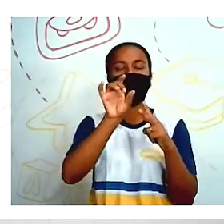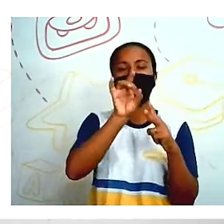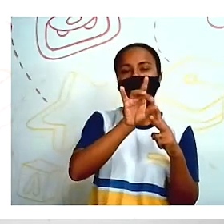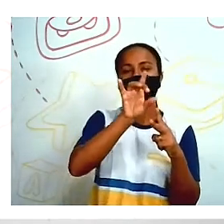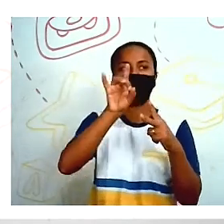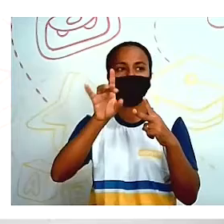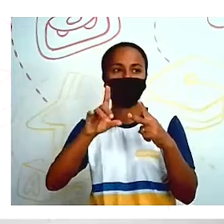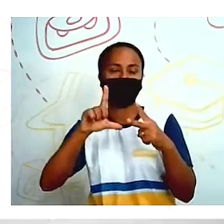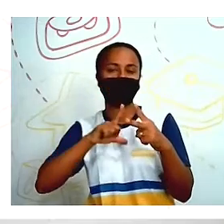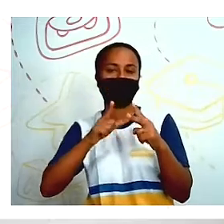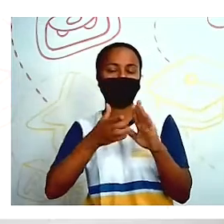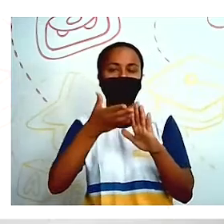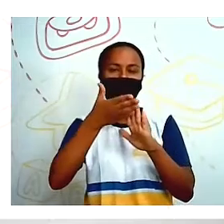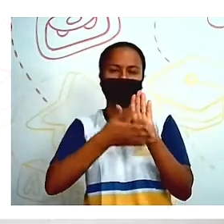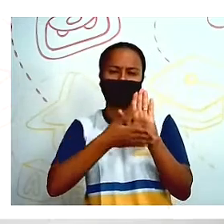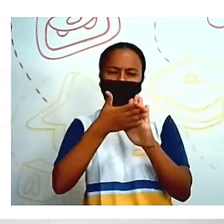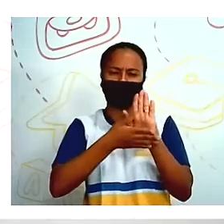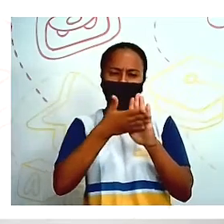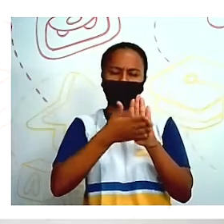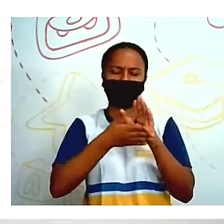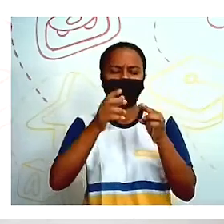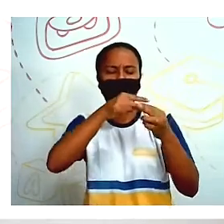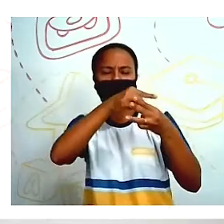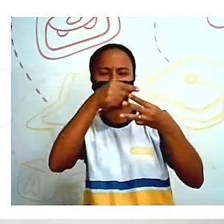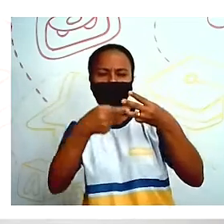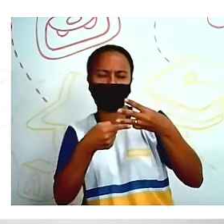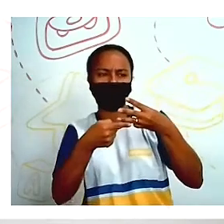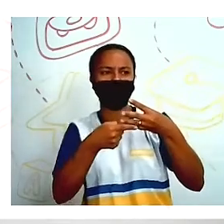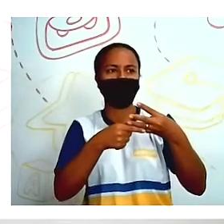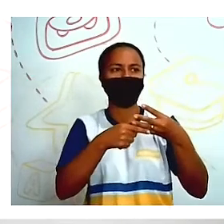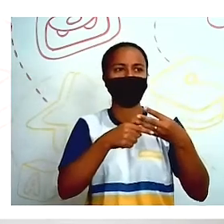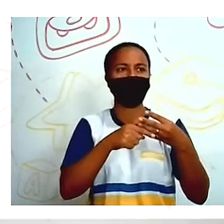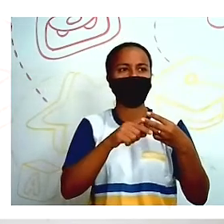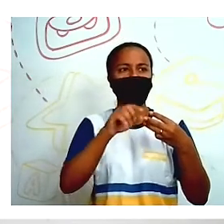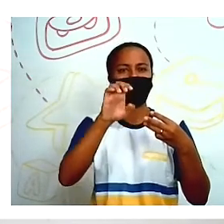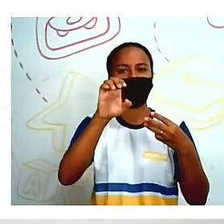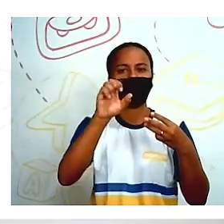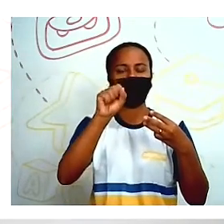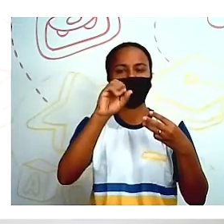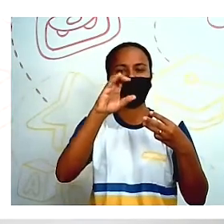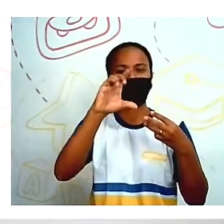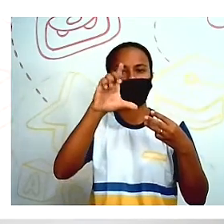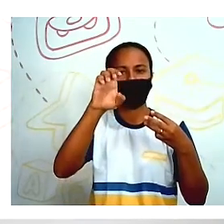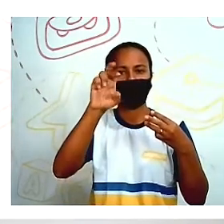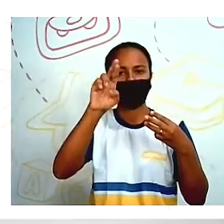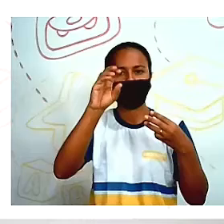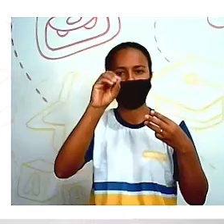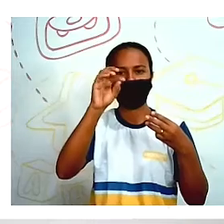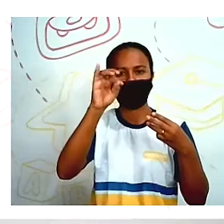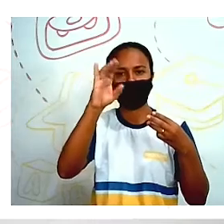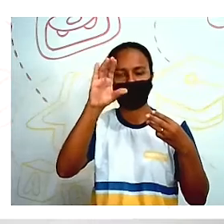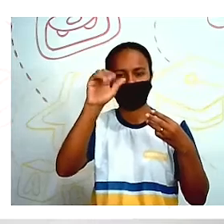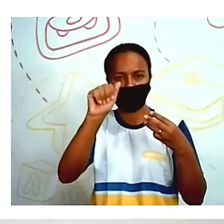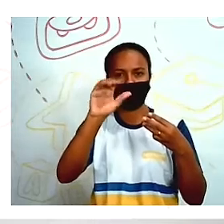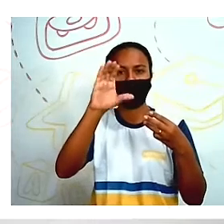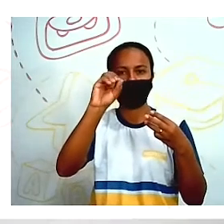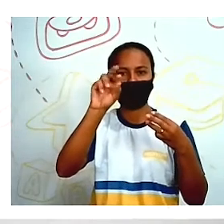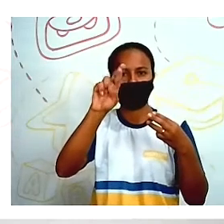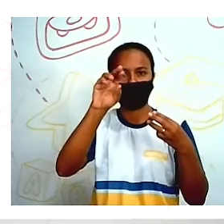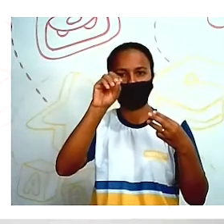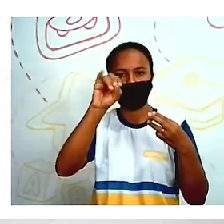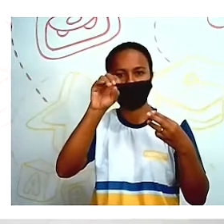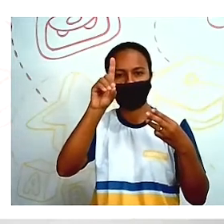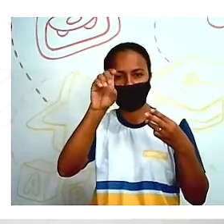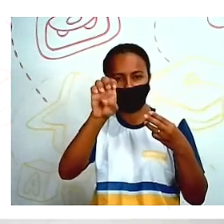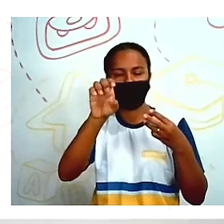uma parede formada por 3 membranas, que é a esclerótica, a coroide e a